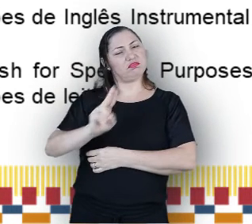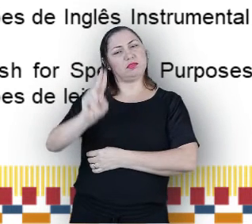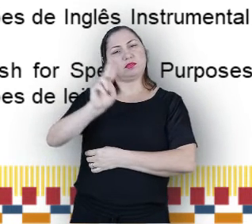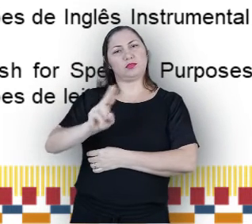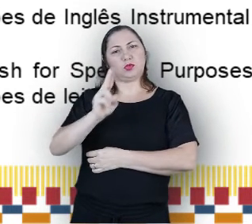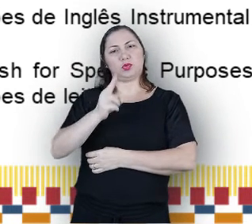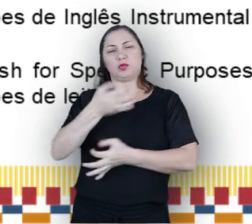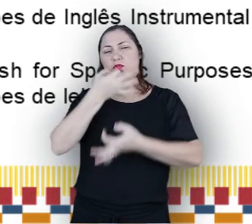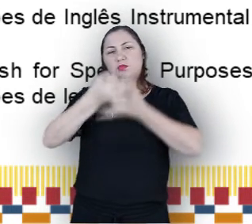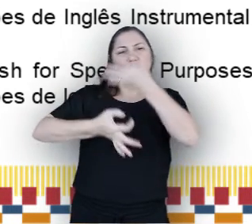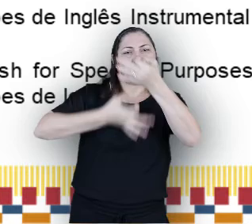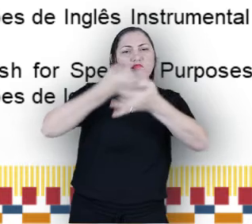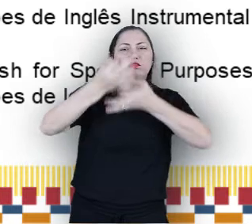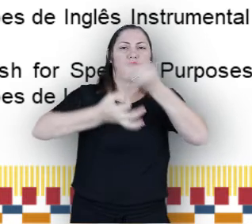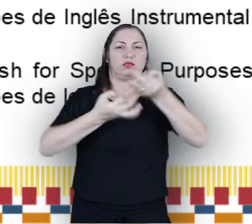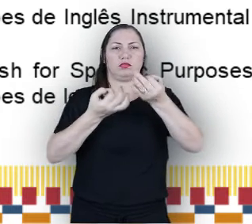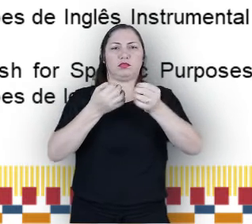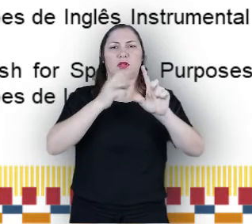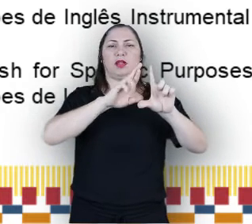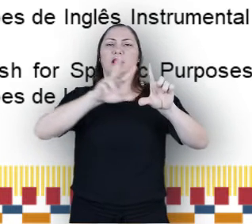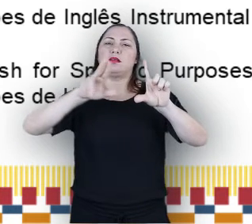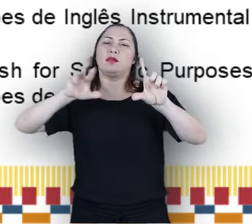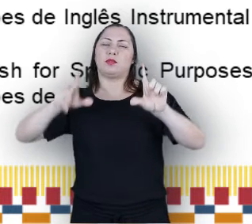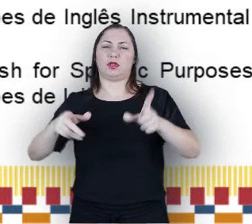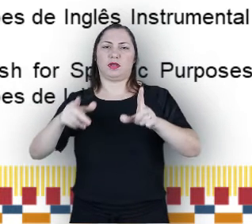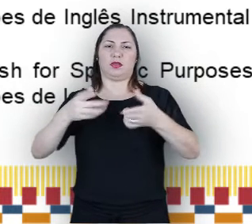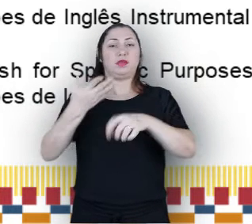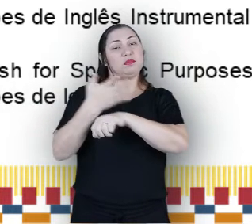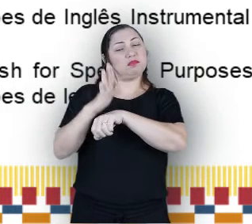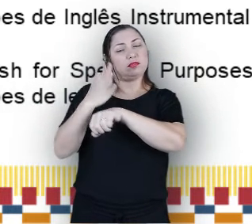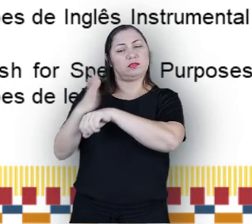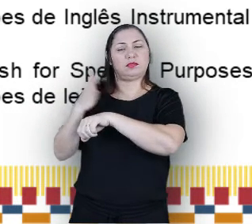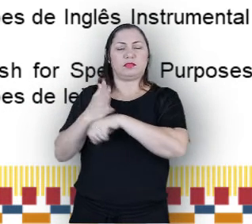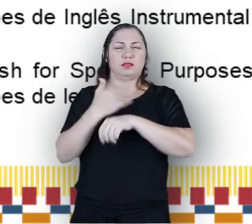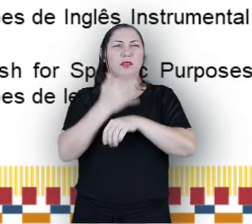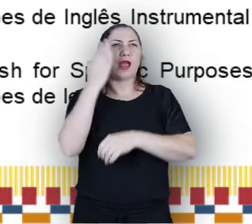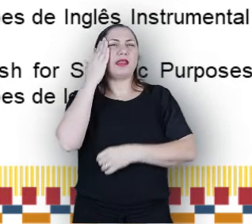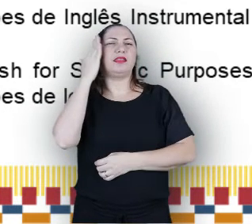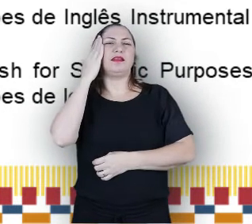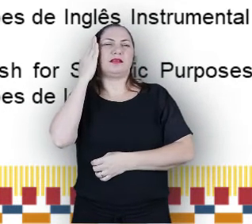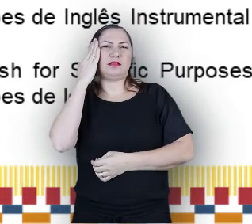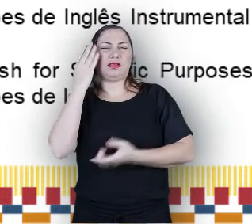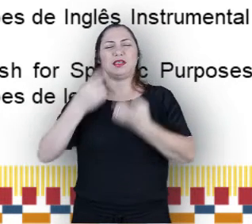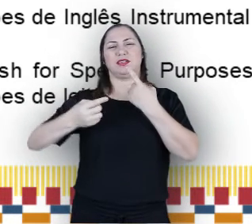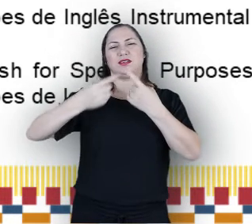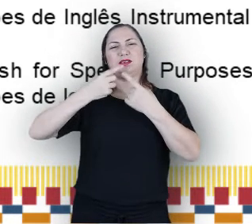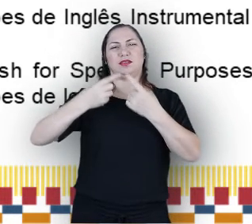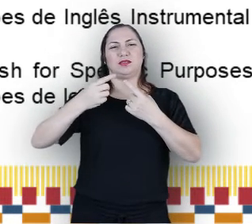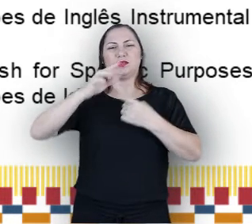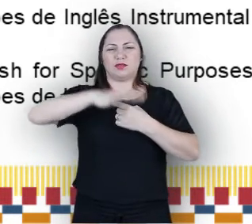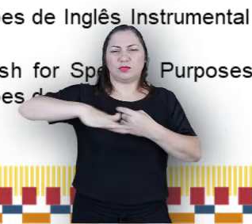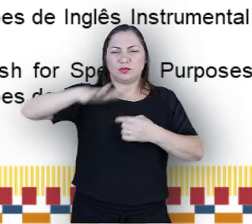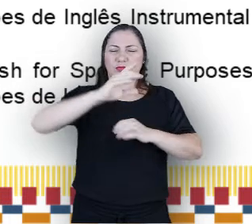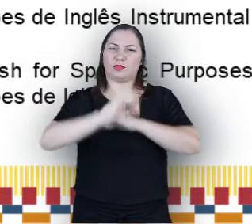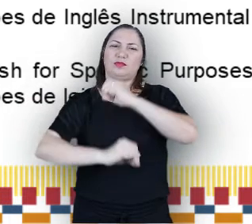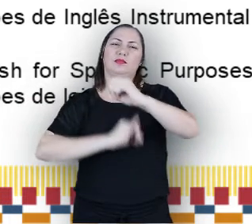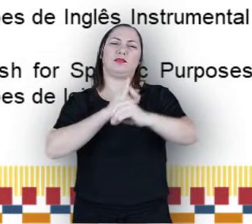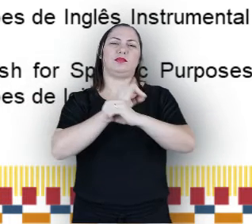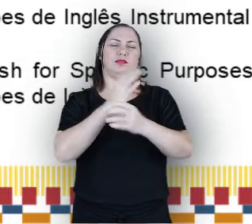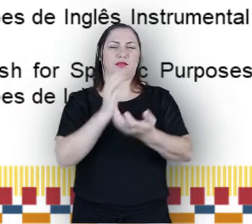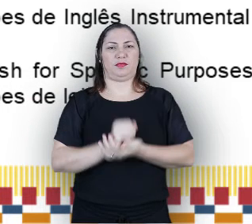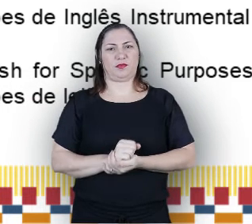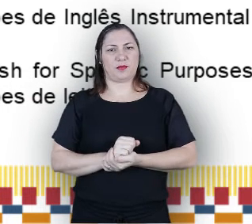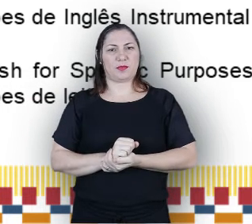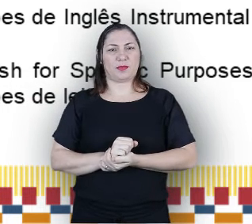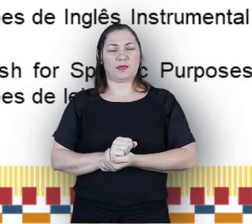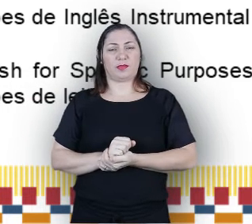eu parto dessa habilidade e aí eu vou selecionar quais são os conteúdos de inglês, vou pensar. Então, esse é o momento